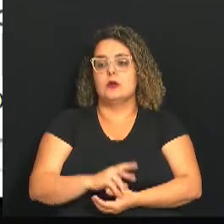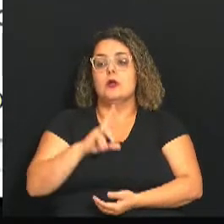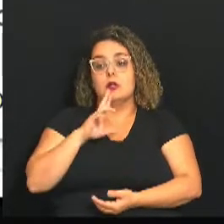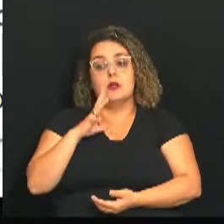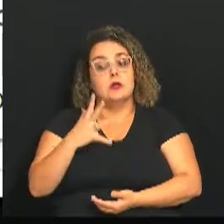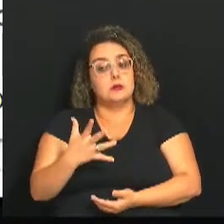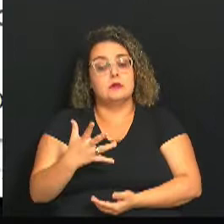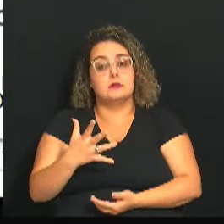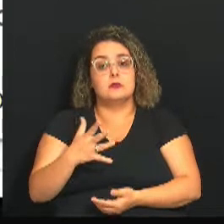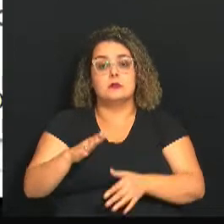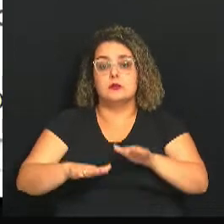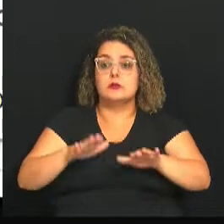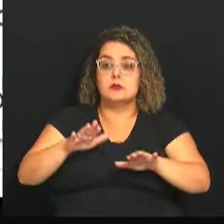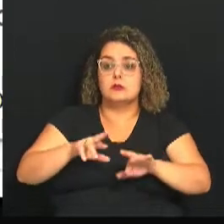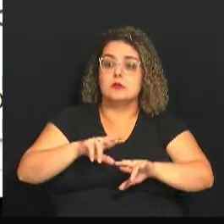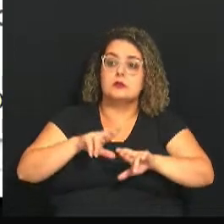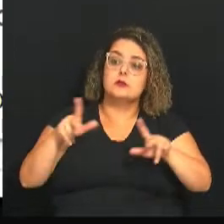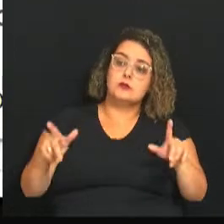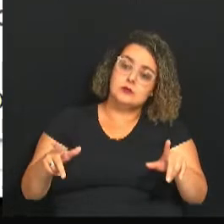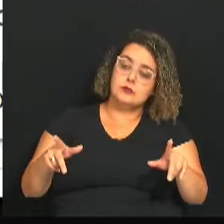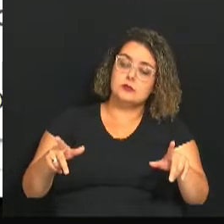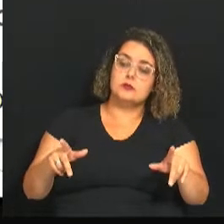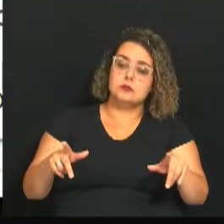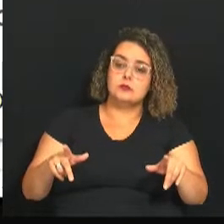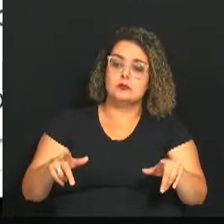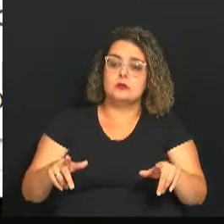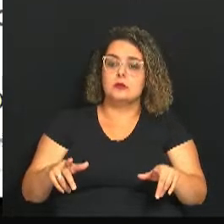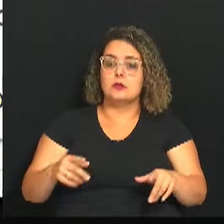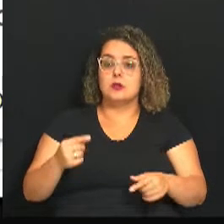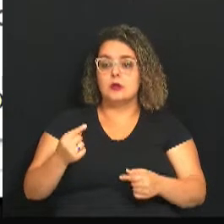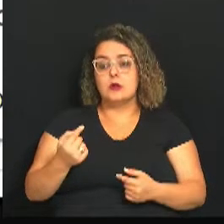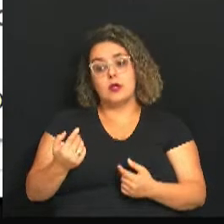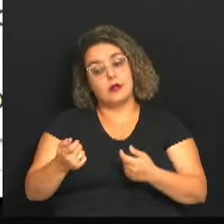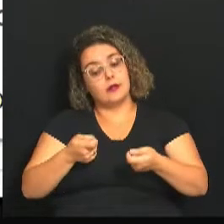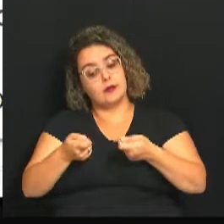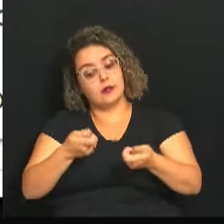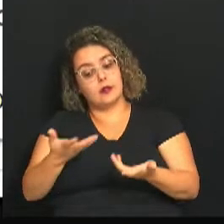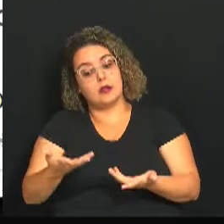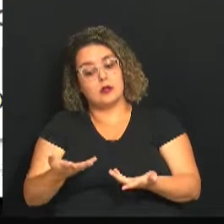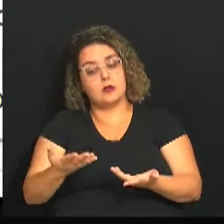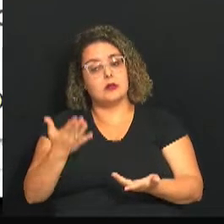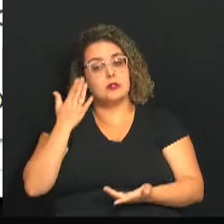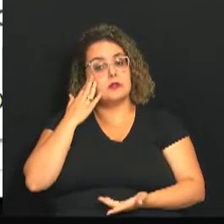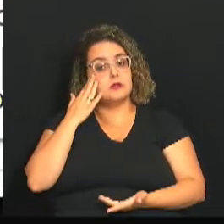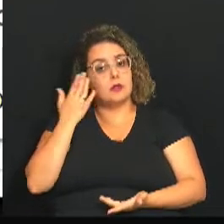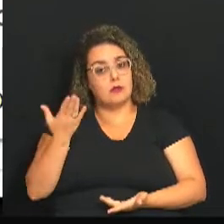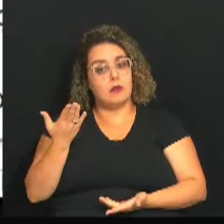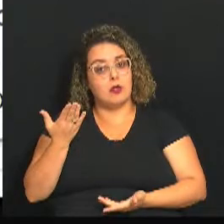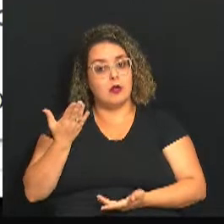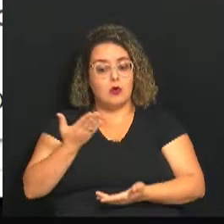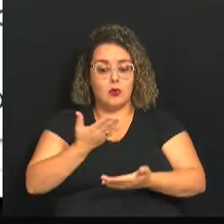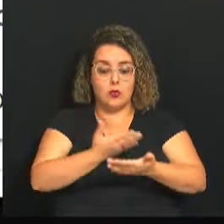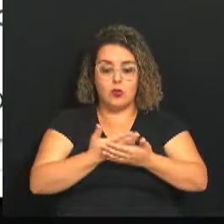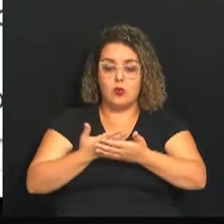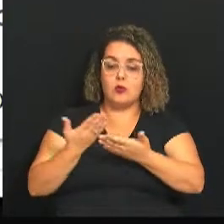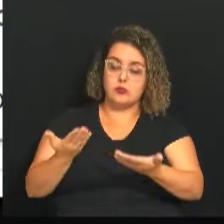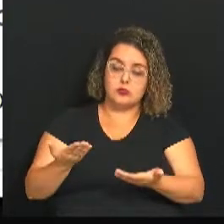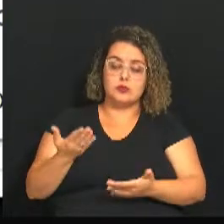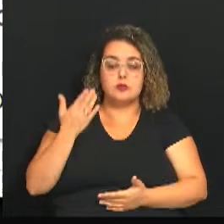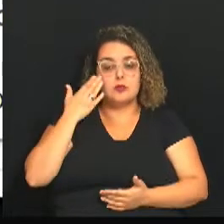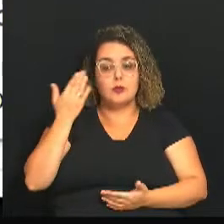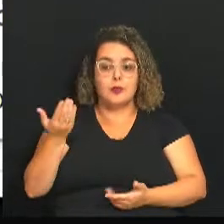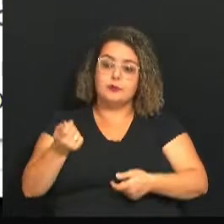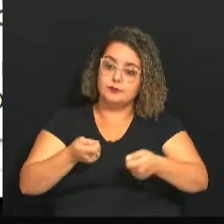que divergem um pouco, né, e cabe ao meteorologista ponderar. Aí o meteorologista, então, ele elabora